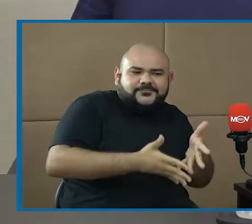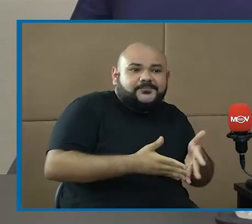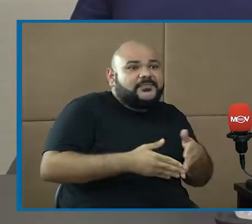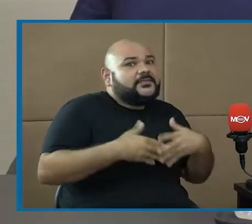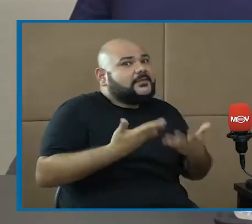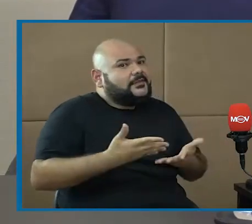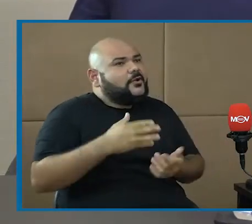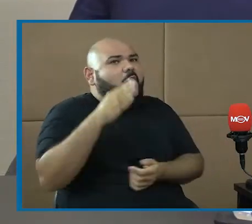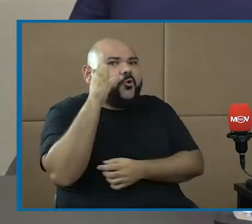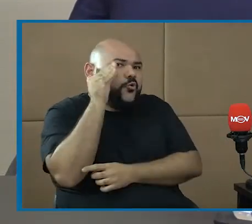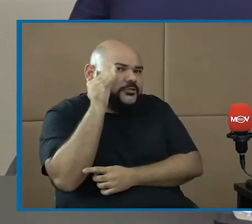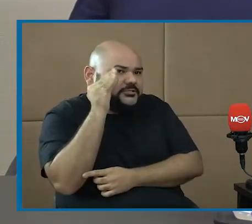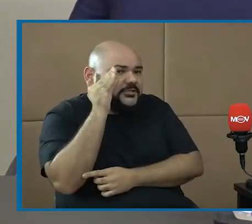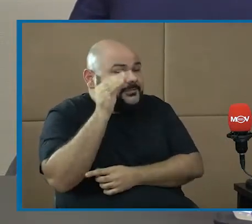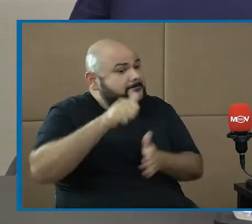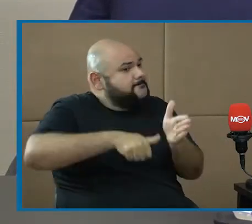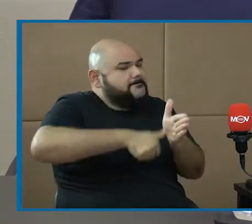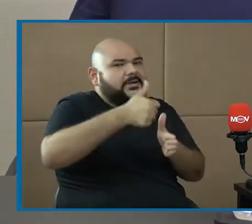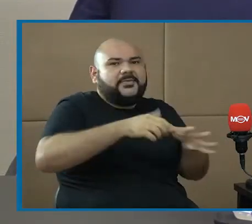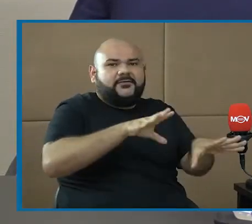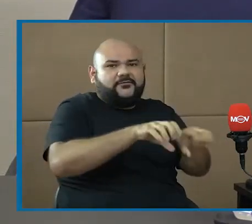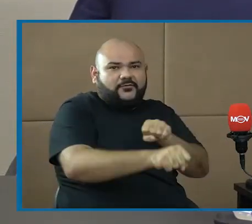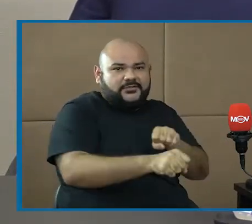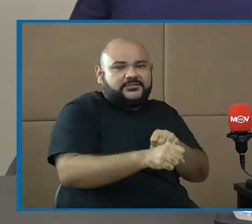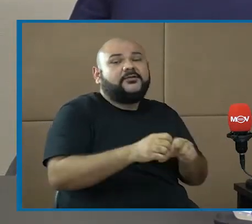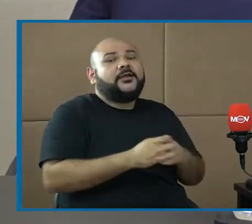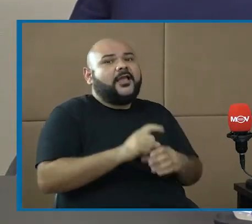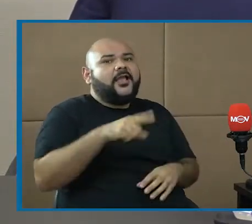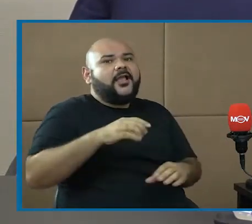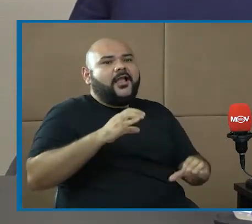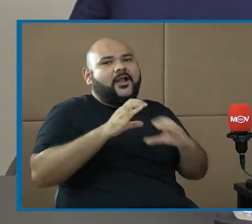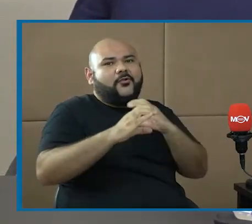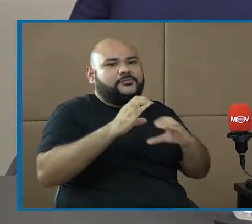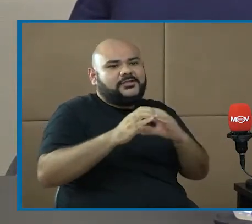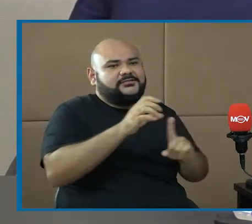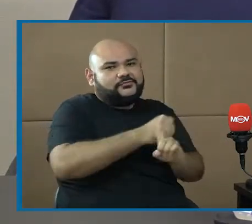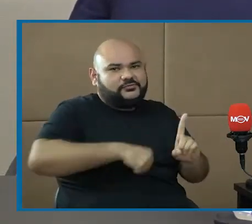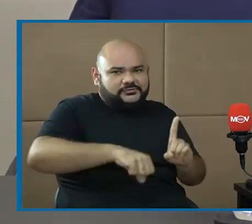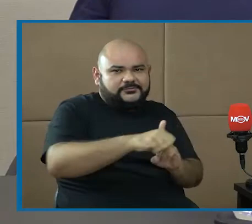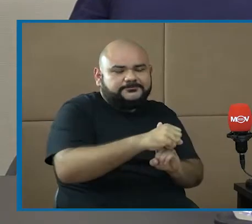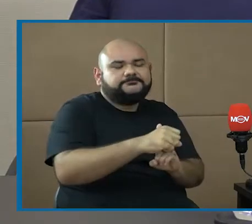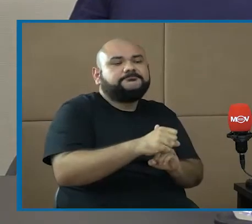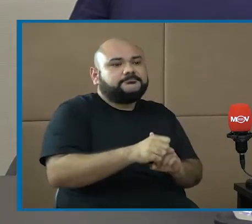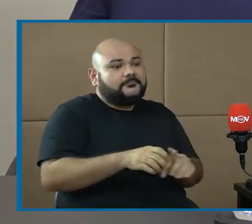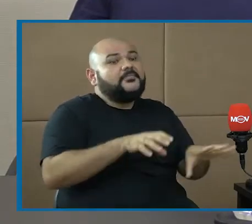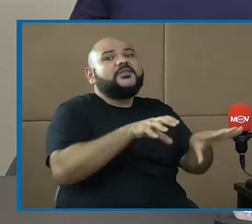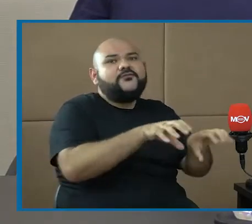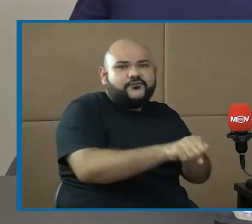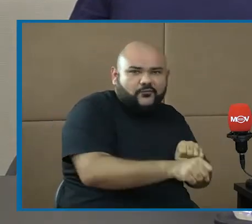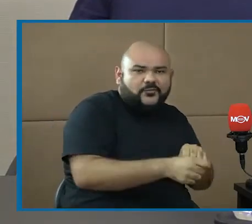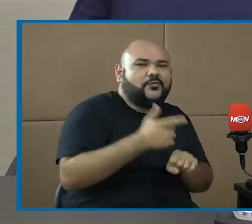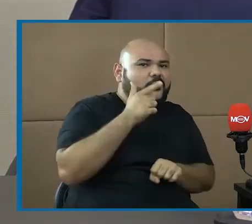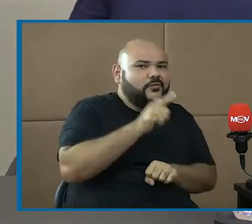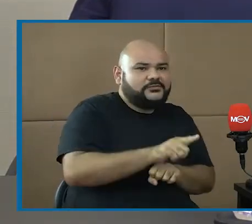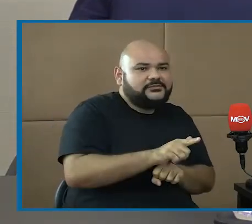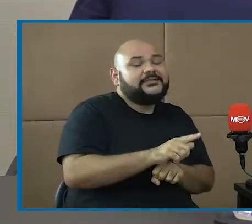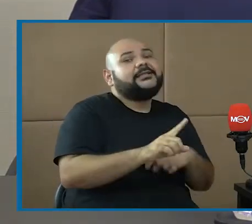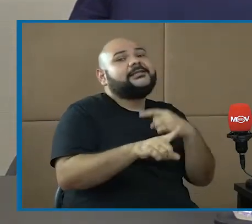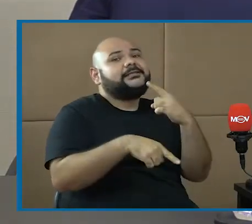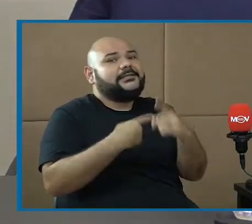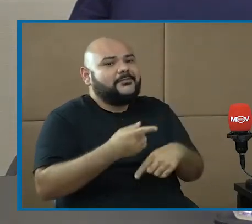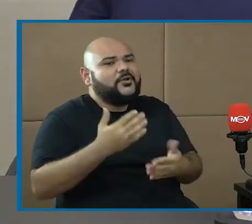Minha primeira formação é comunicação social. E eu estava concluindo a faculdade de comunicação social quando eu tive acesso a um curso de